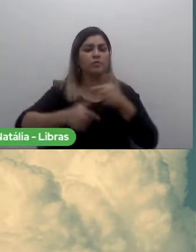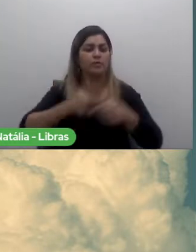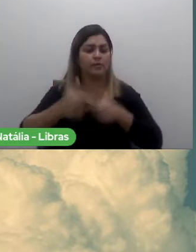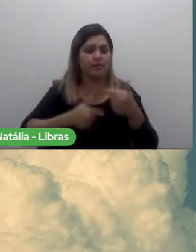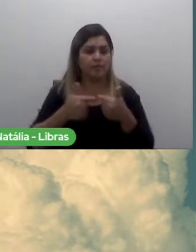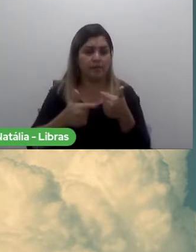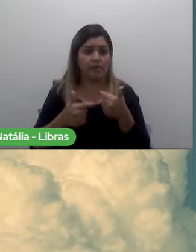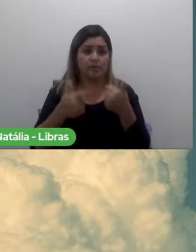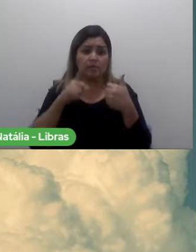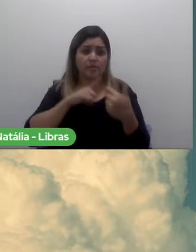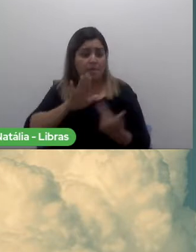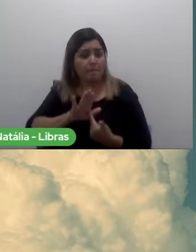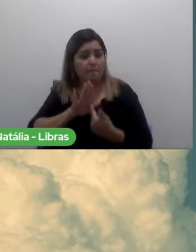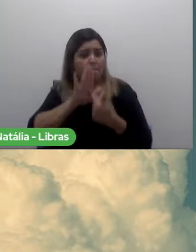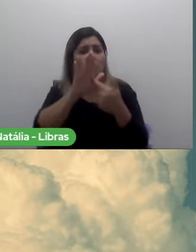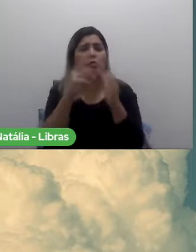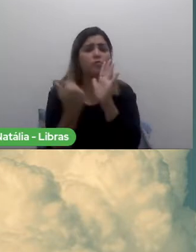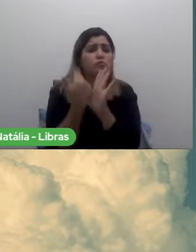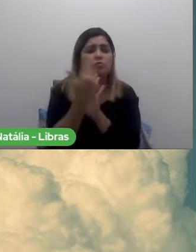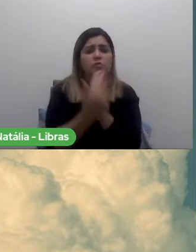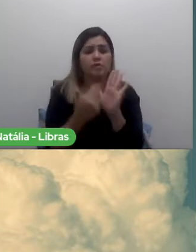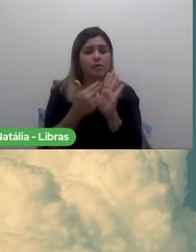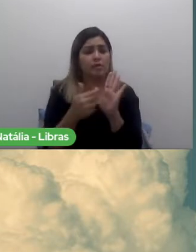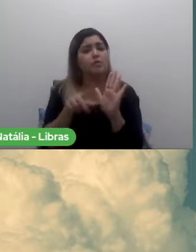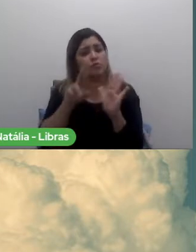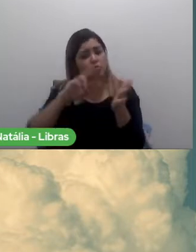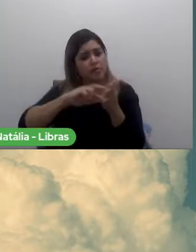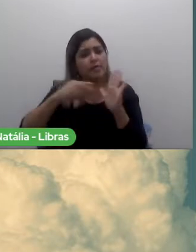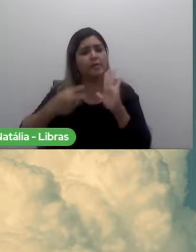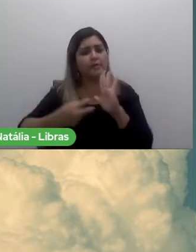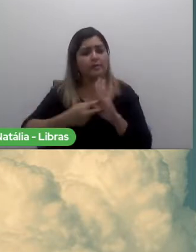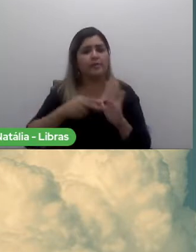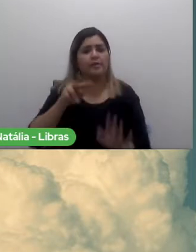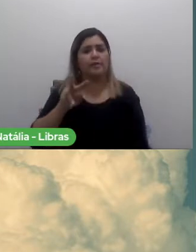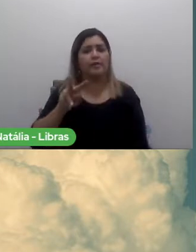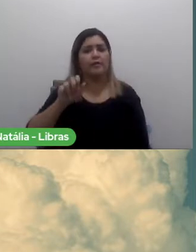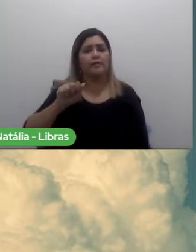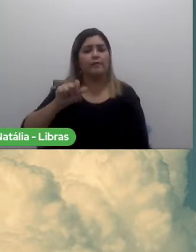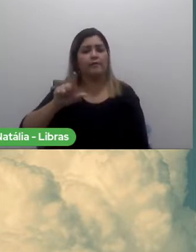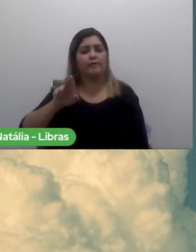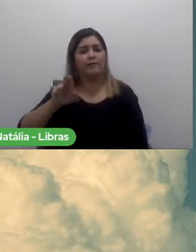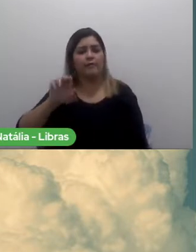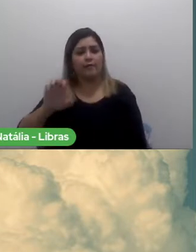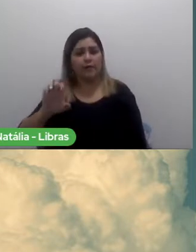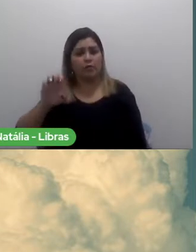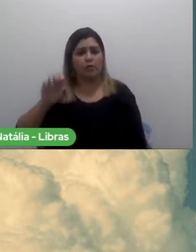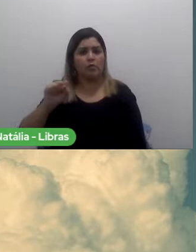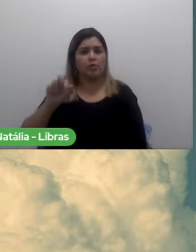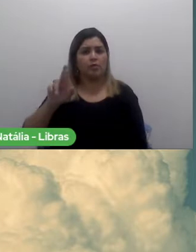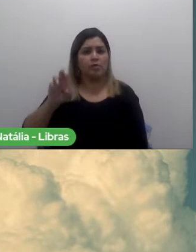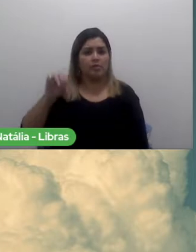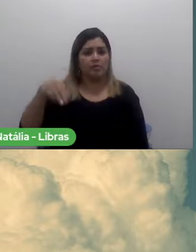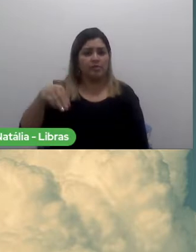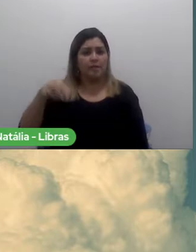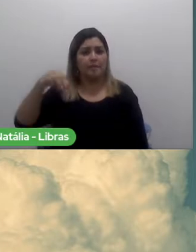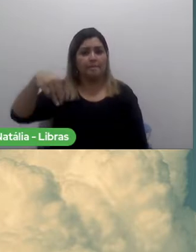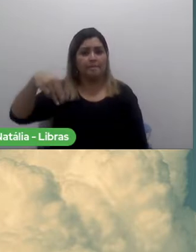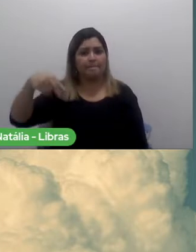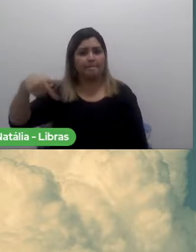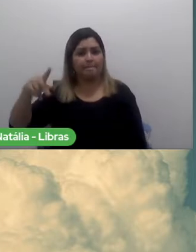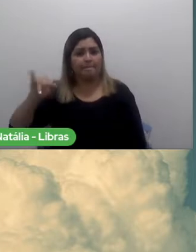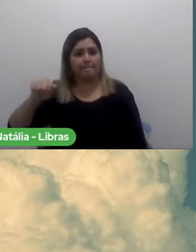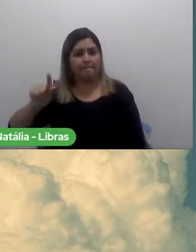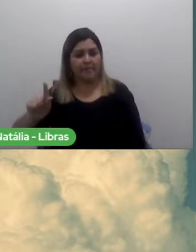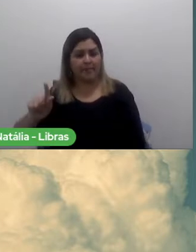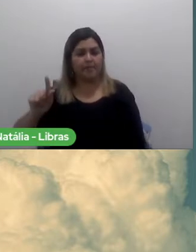de sequência, seja lá o que for, isso é um Value Stream Mapping, tá? E o Path to Production é isso. Vamos desenhar o nosso